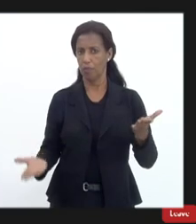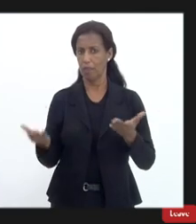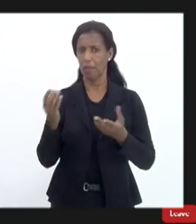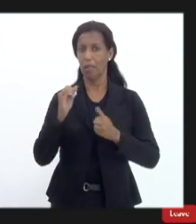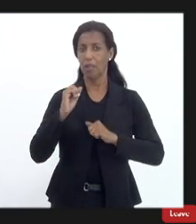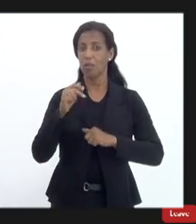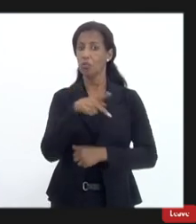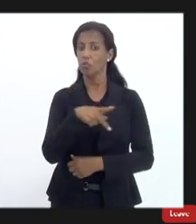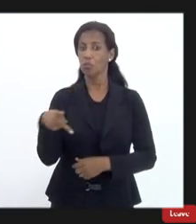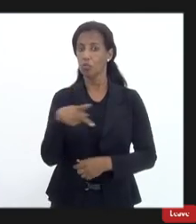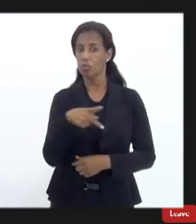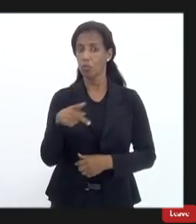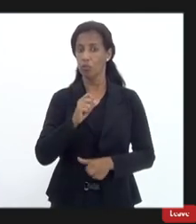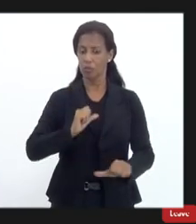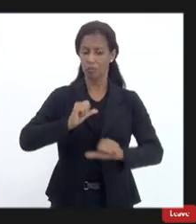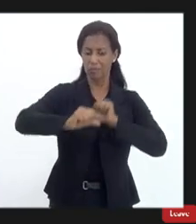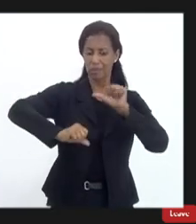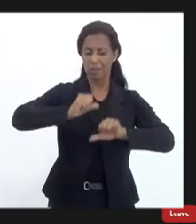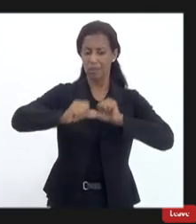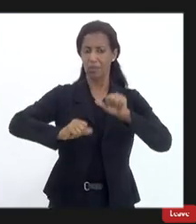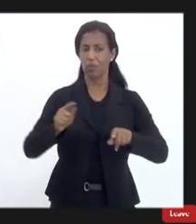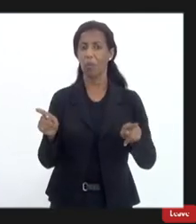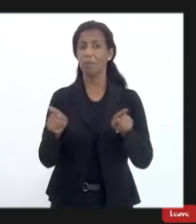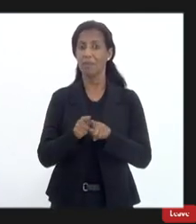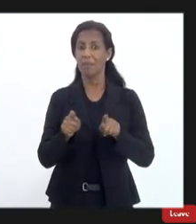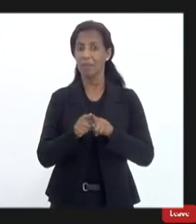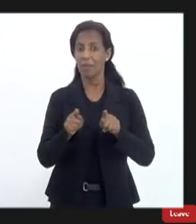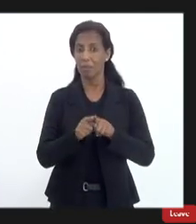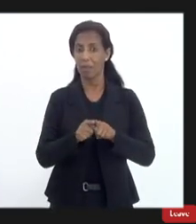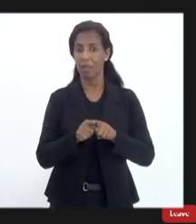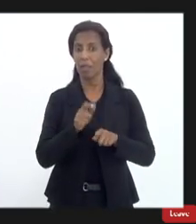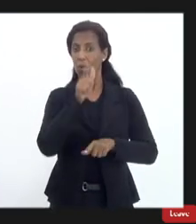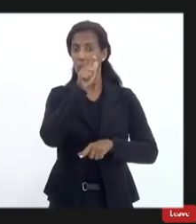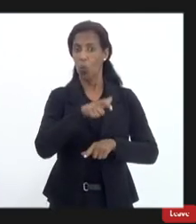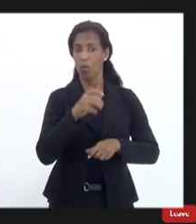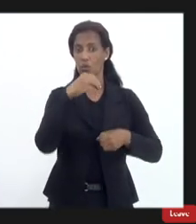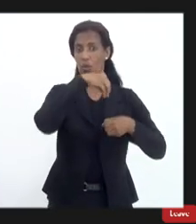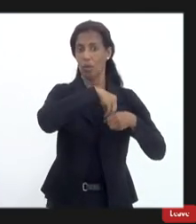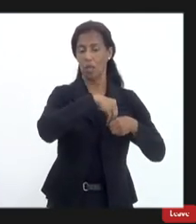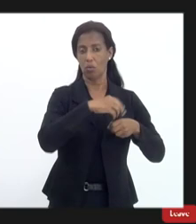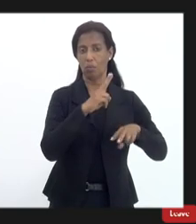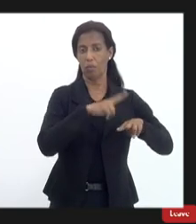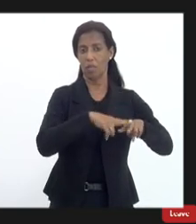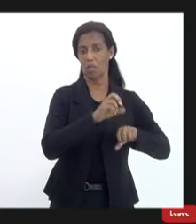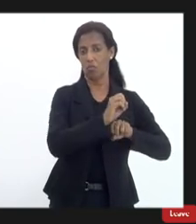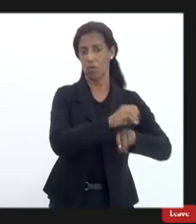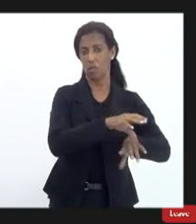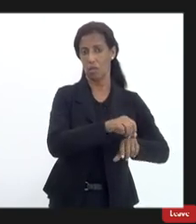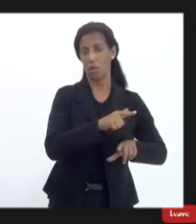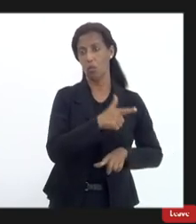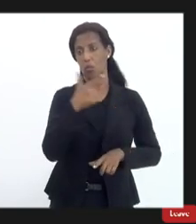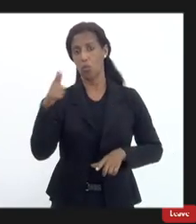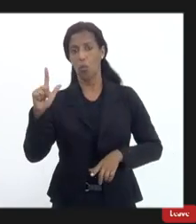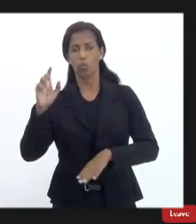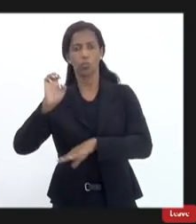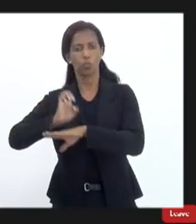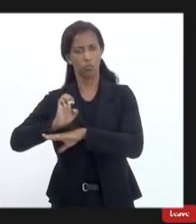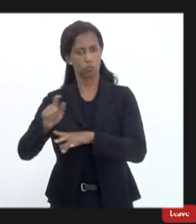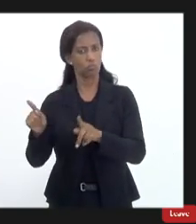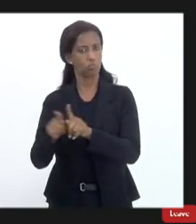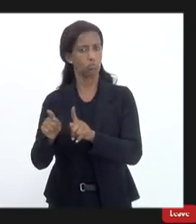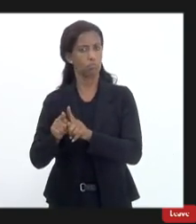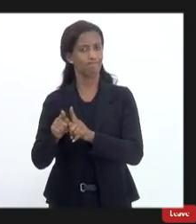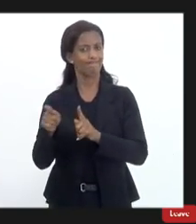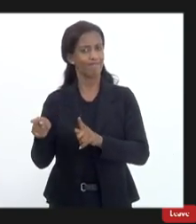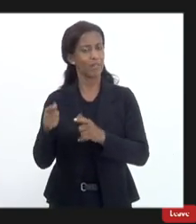os professores se tornam também vetores, porque os professores não atuam somente nessas escolas, os professores atuam em outras escolas, e isso é uma